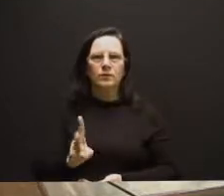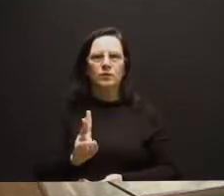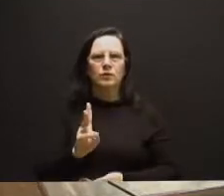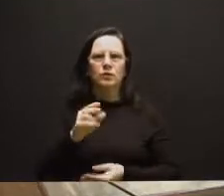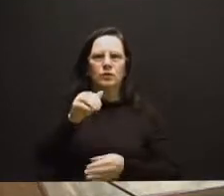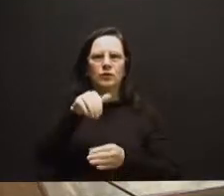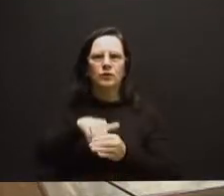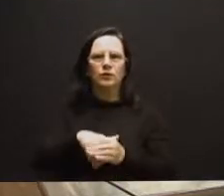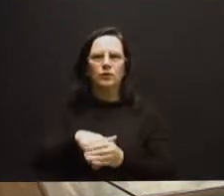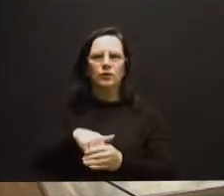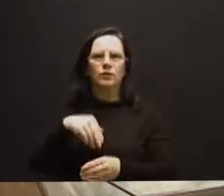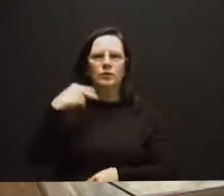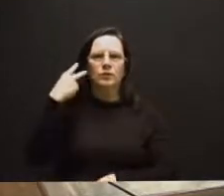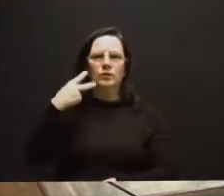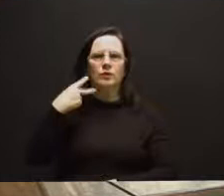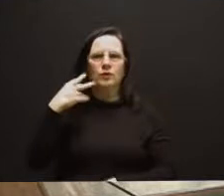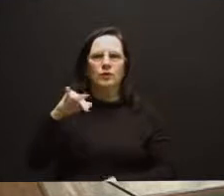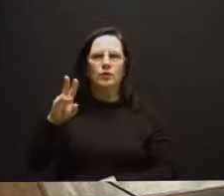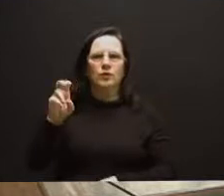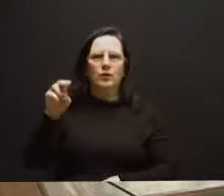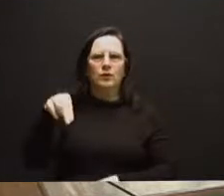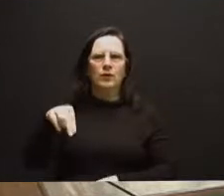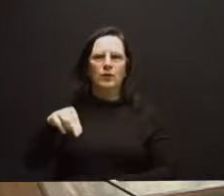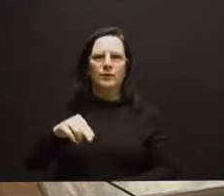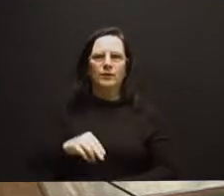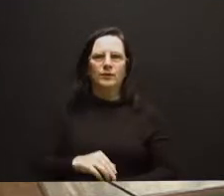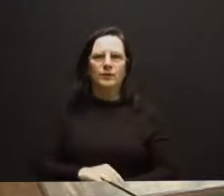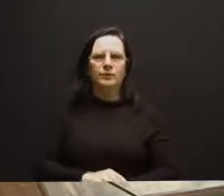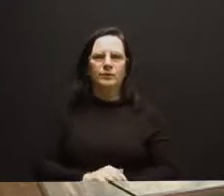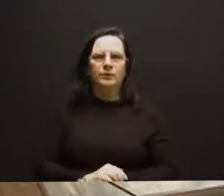votação com a palavra vereador ivan